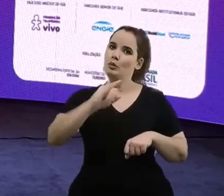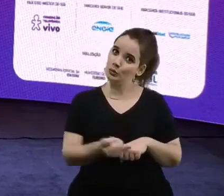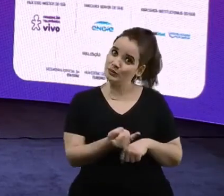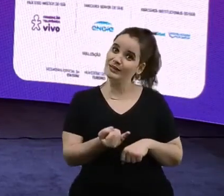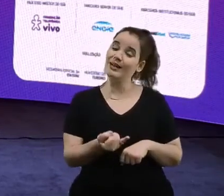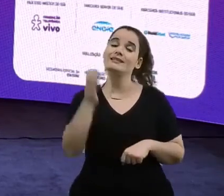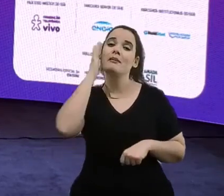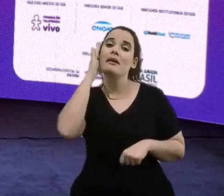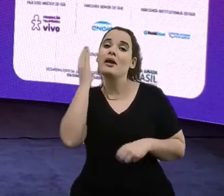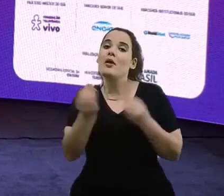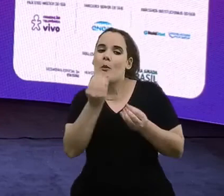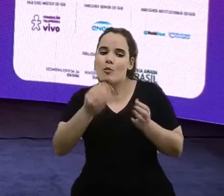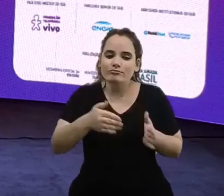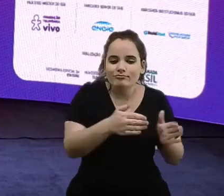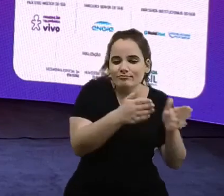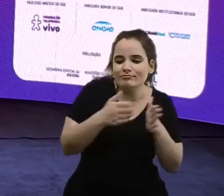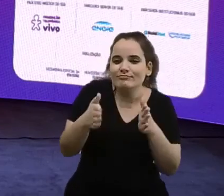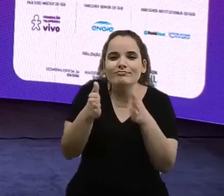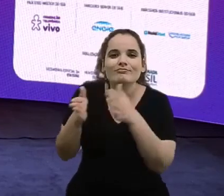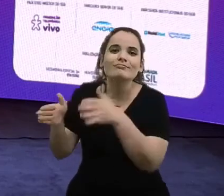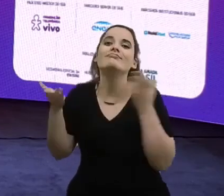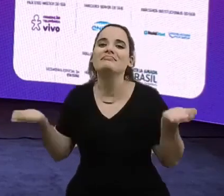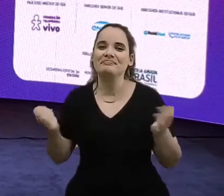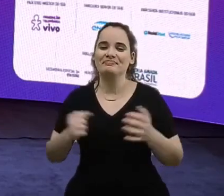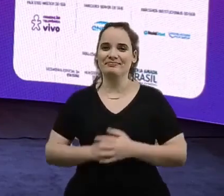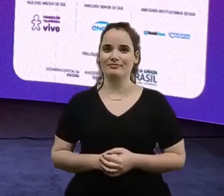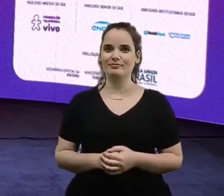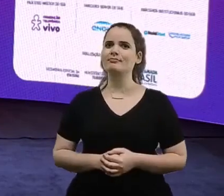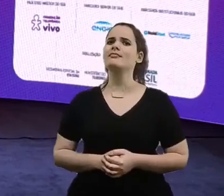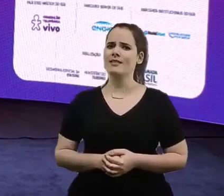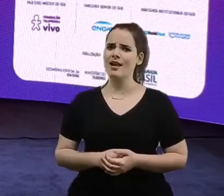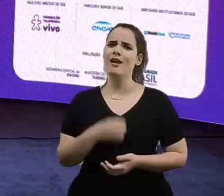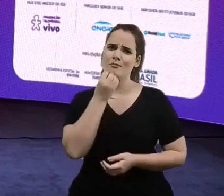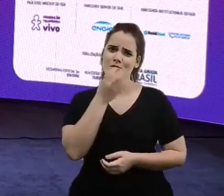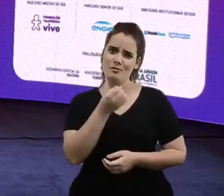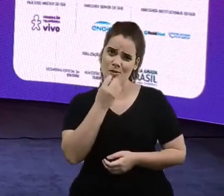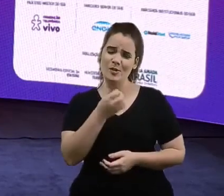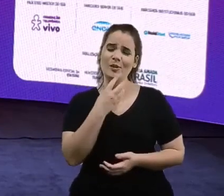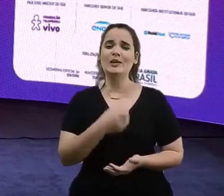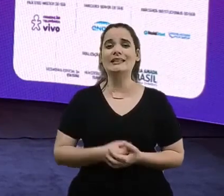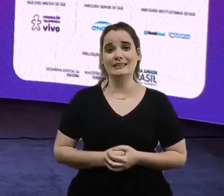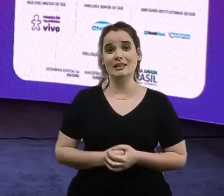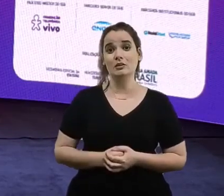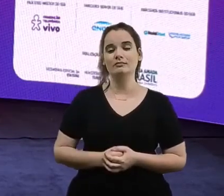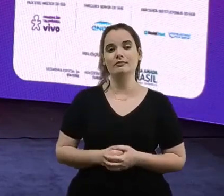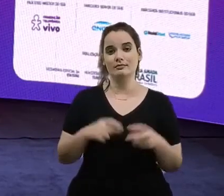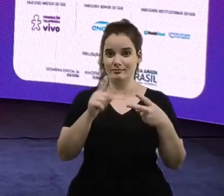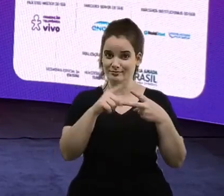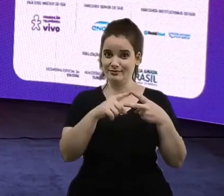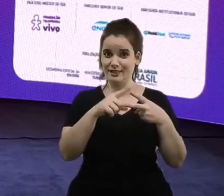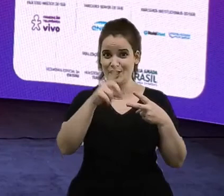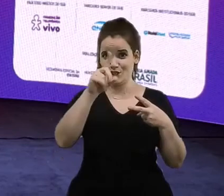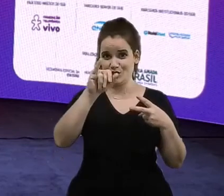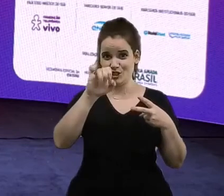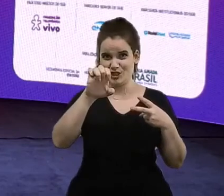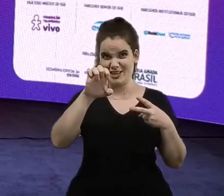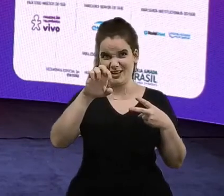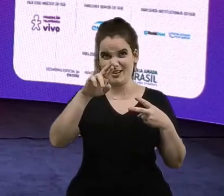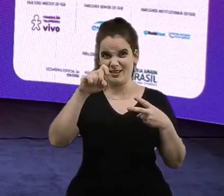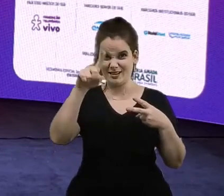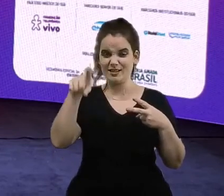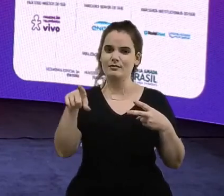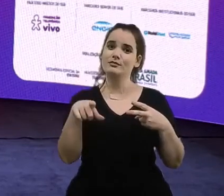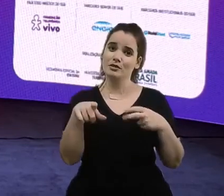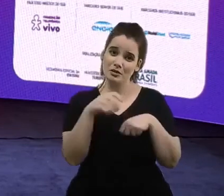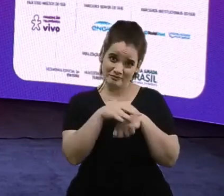Muito bom. E aqui, então, né, como a Jerê comentou, a gente tem a comunidade do Social